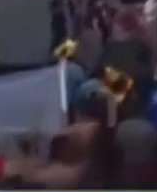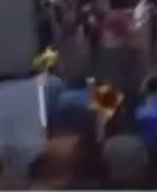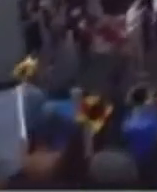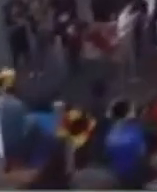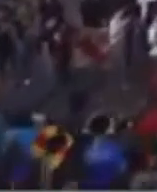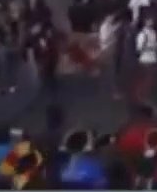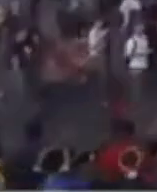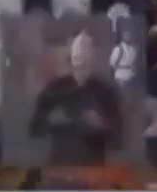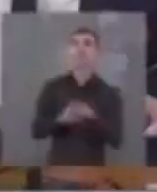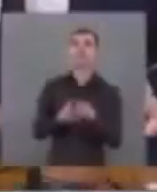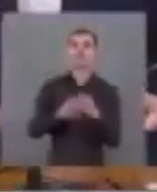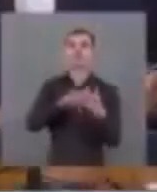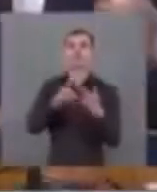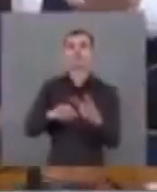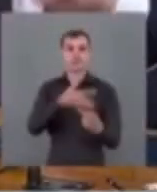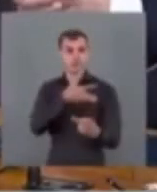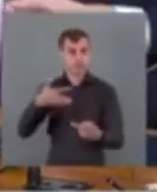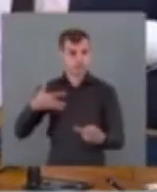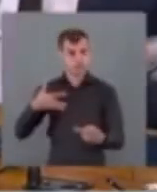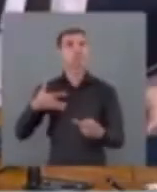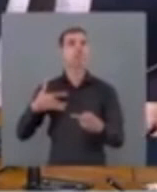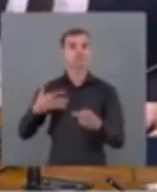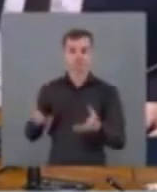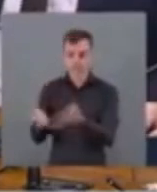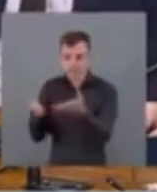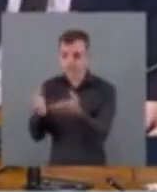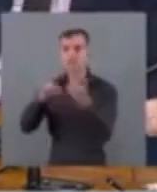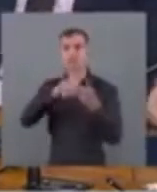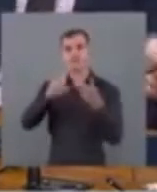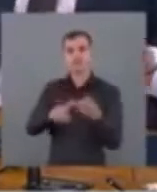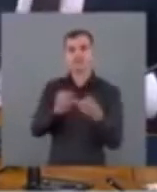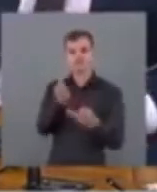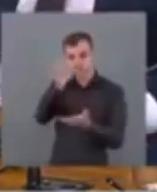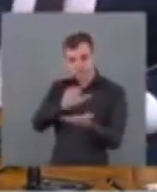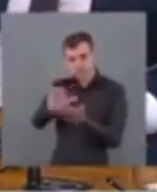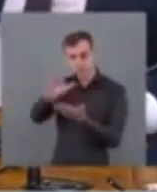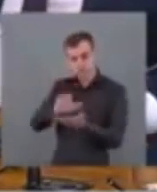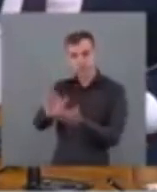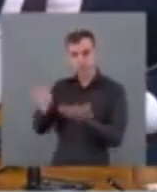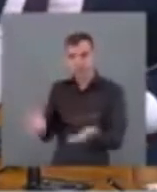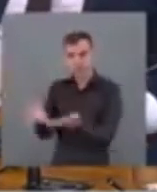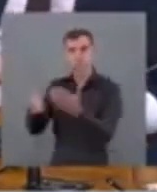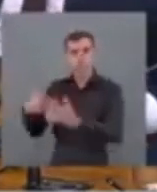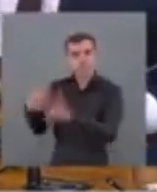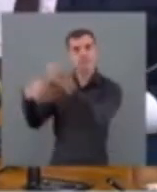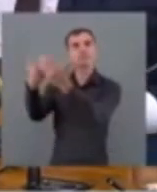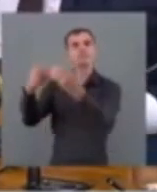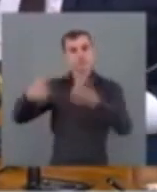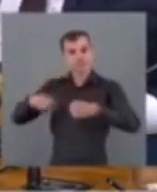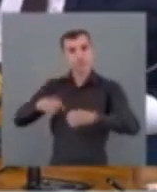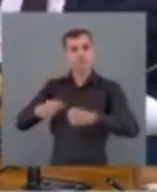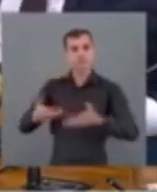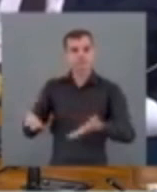Reage a isso, aprovando um projeto de lei que afronta não só o comando